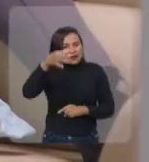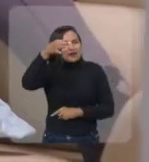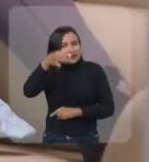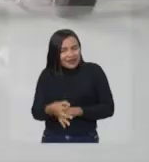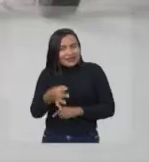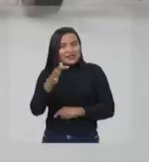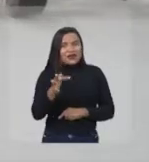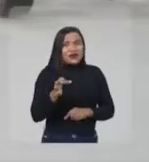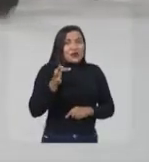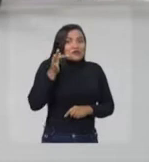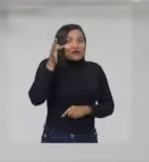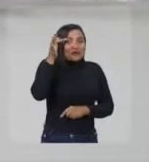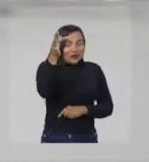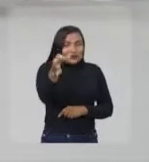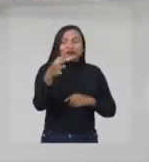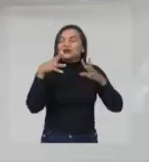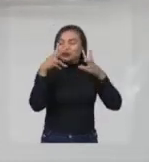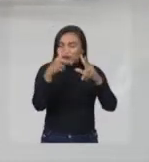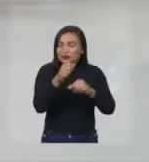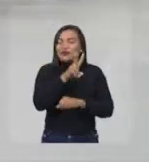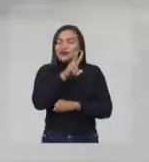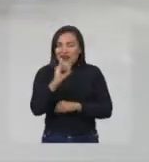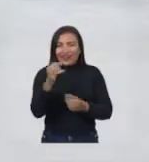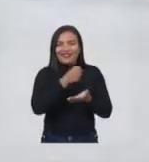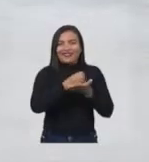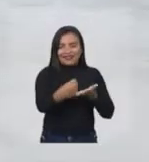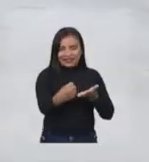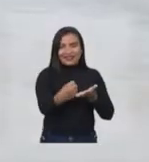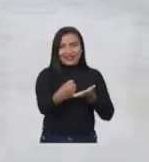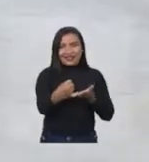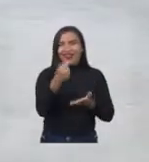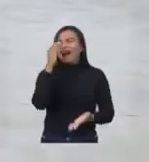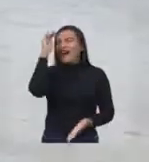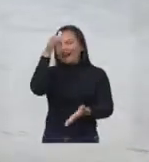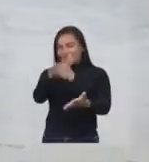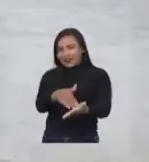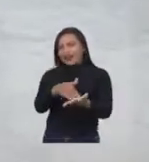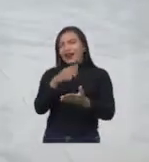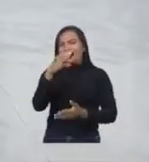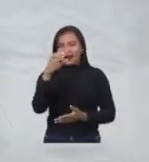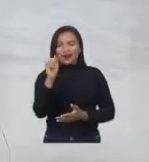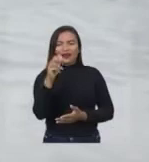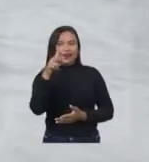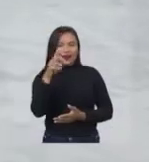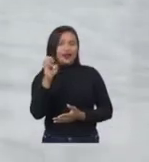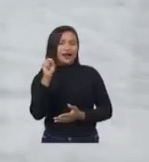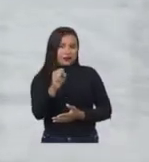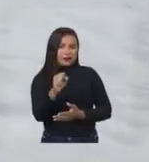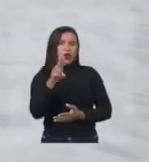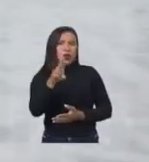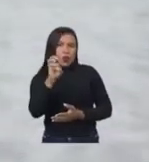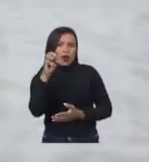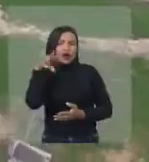certeza, a de que um dia tudo isso vai passar. E até lá, a CAPES e a UEMA serão promotoras